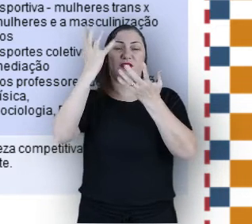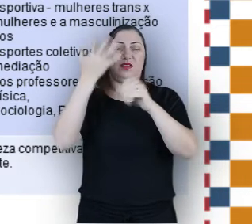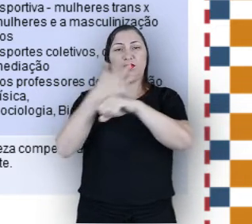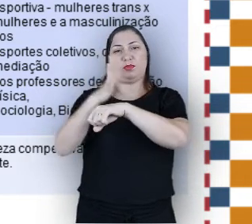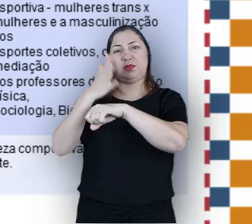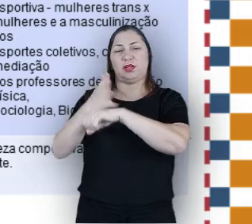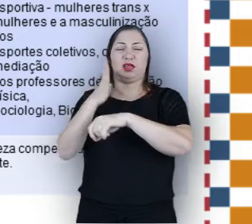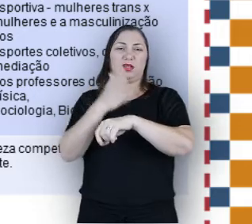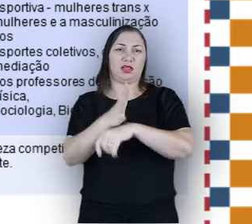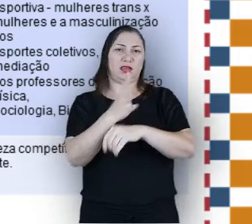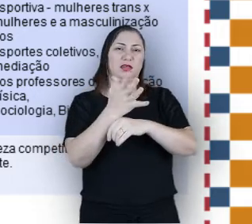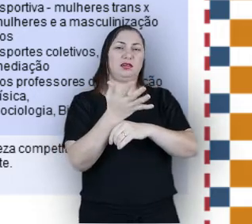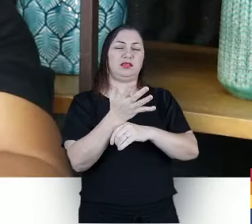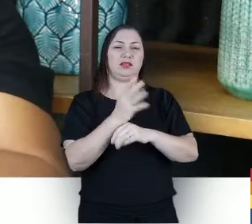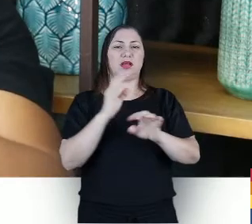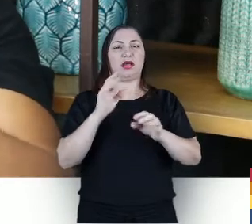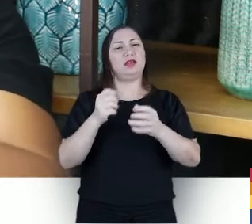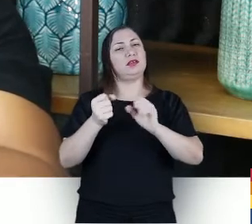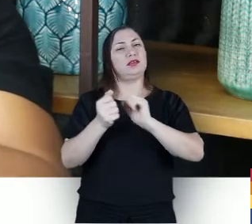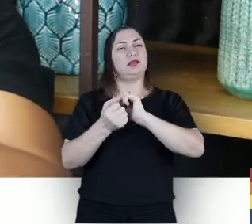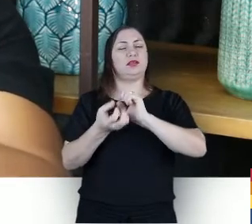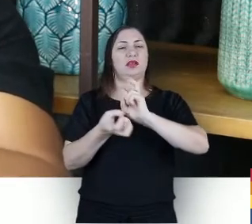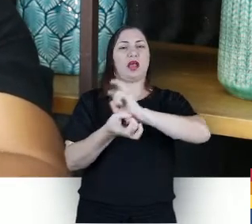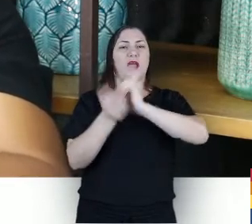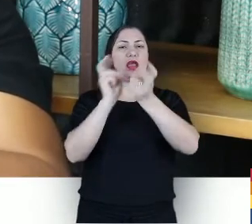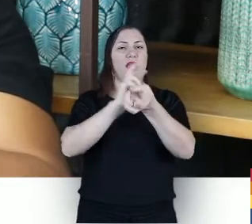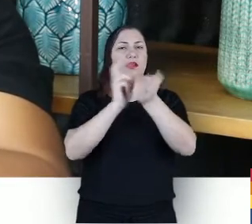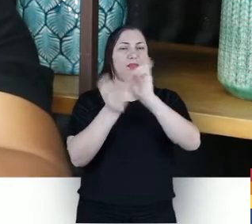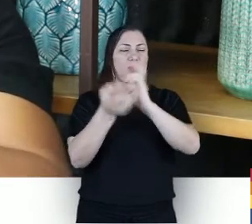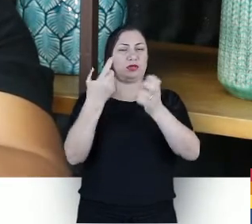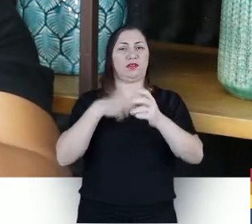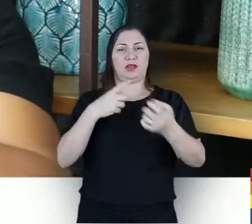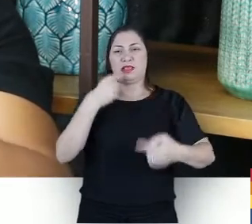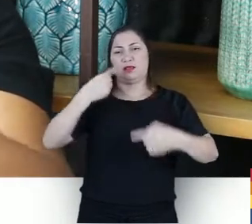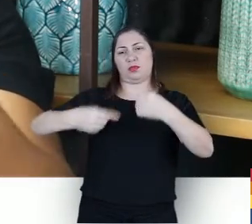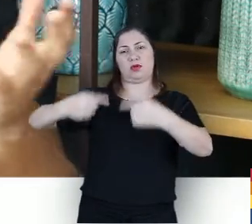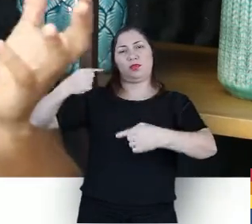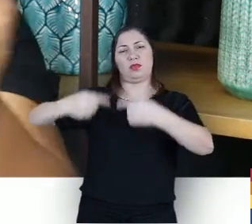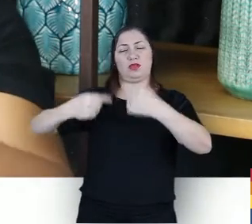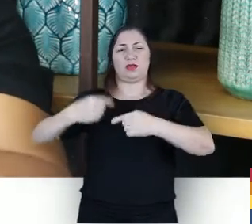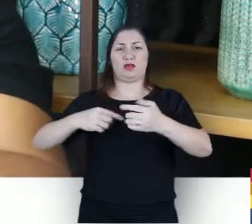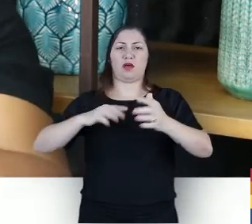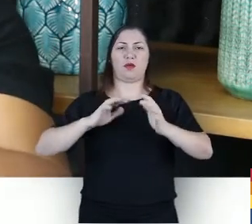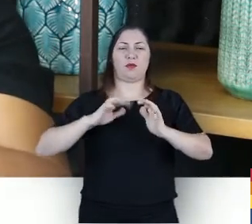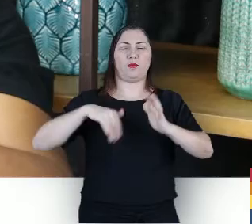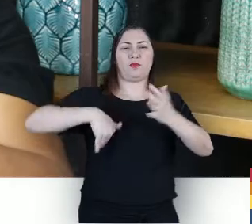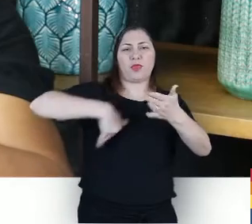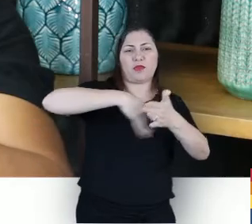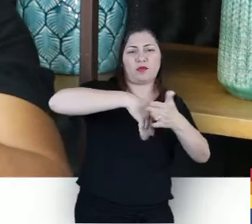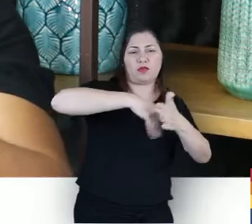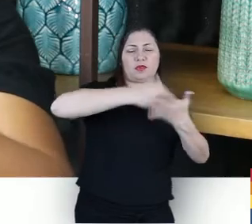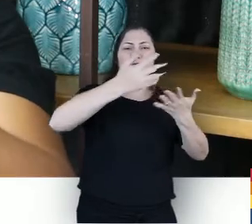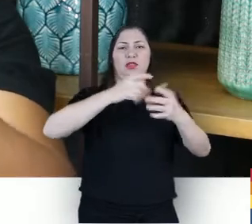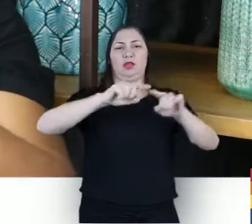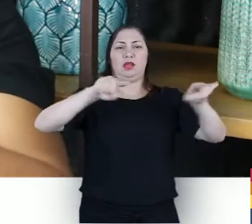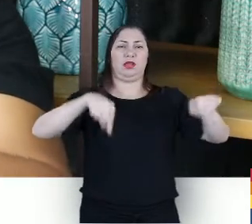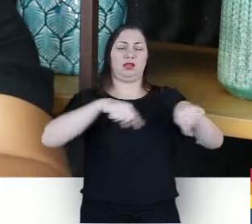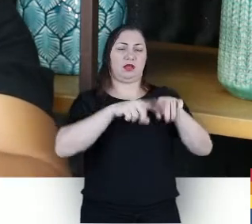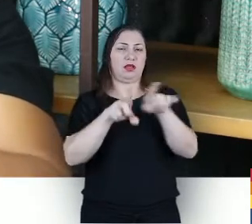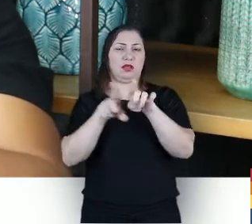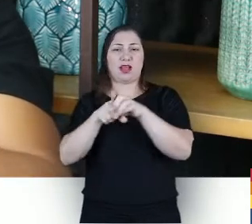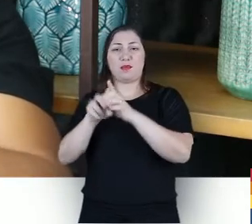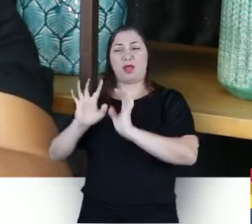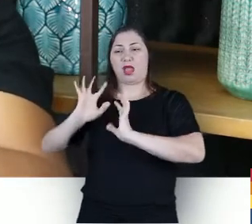aí, por sugestões metodológicas, como é que eu trabalho isso, né? Eu posso fazer um festival de práticas esportivas, né? Eu posso construir juntamente